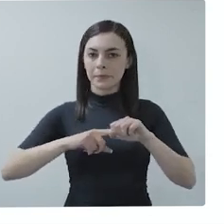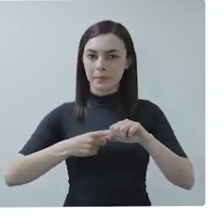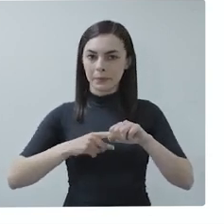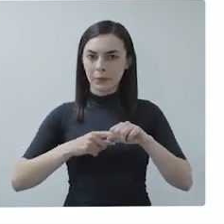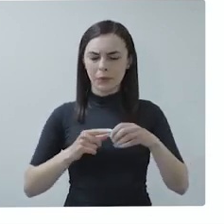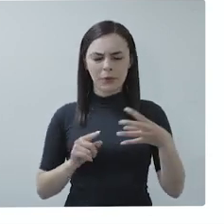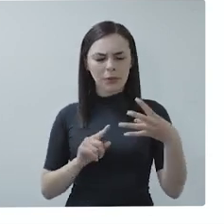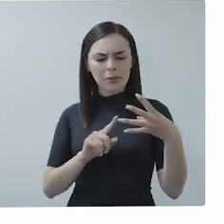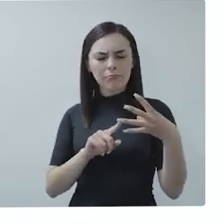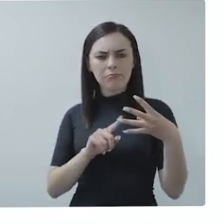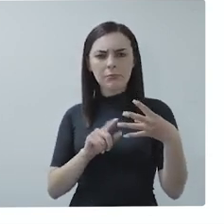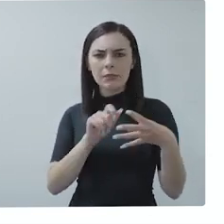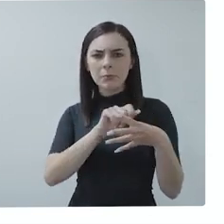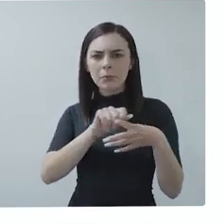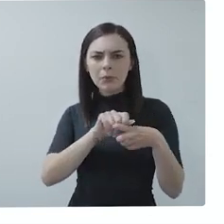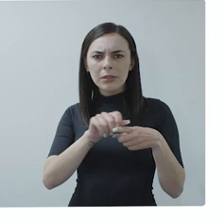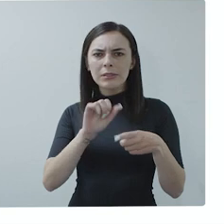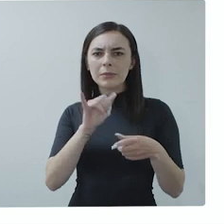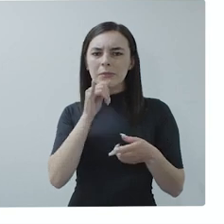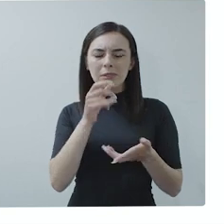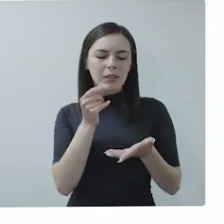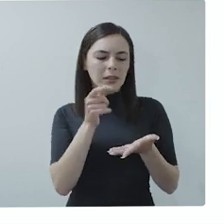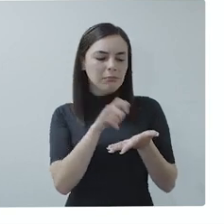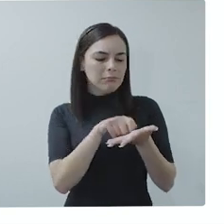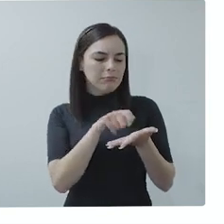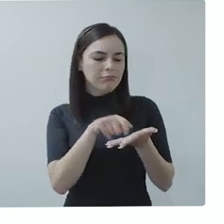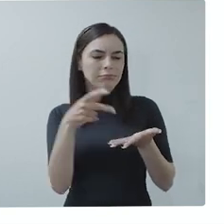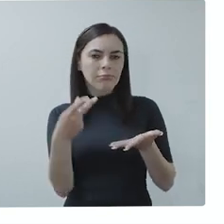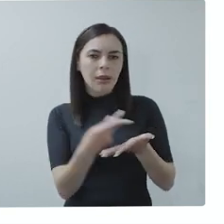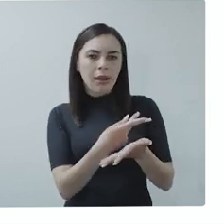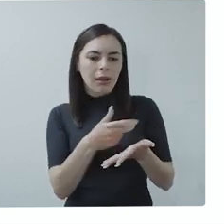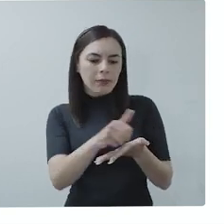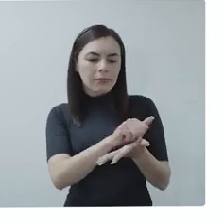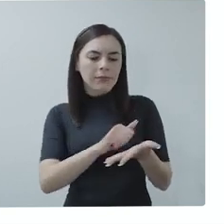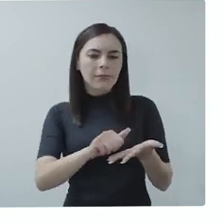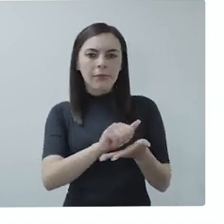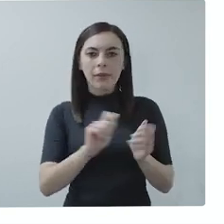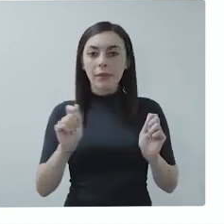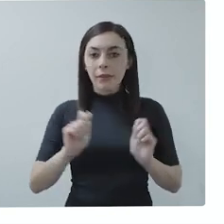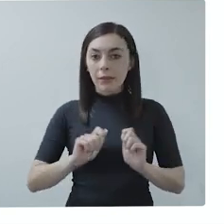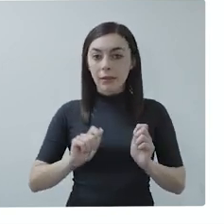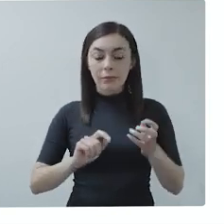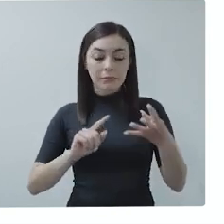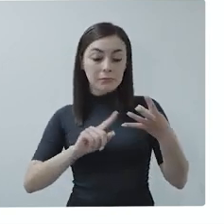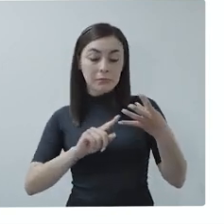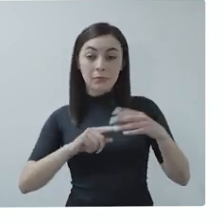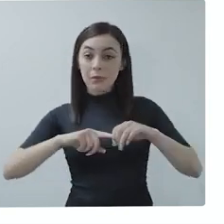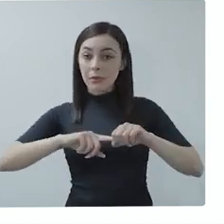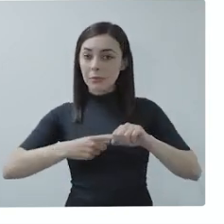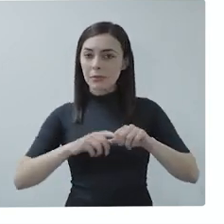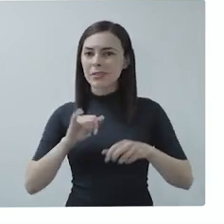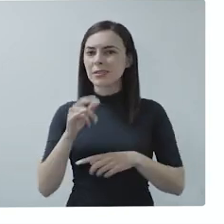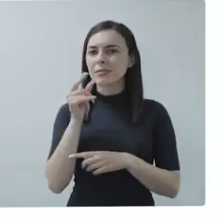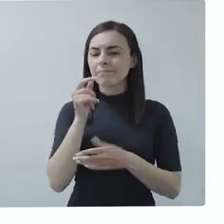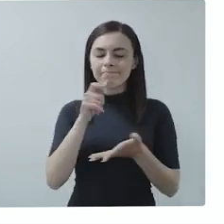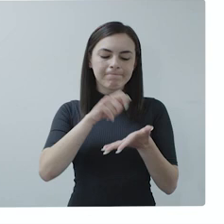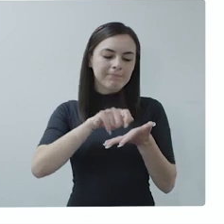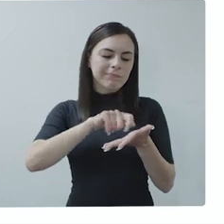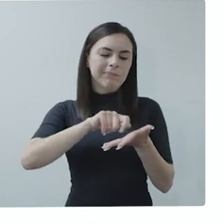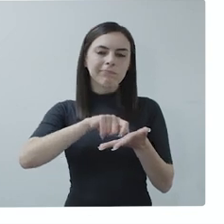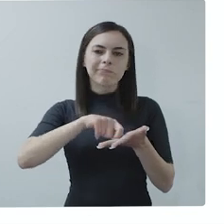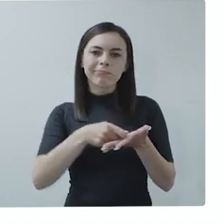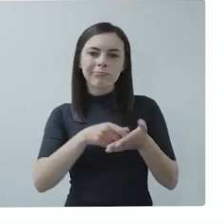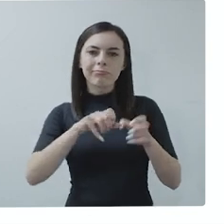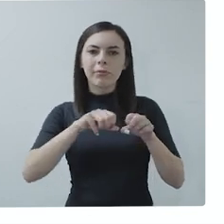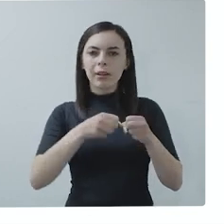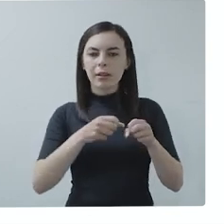A borracha, caso a gente erre, né? O que a gente escreveu tem como apagar. O apontador, se o lápis quebrar a ponta, a gente